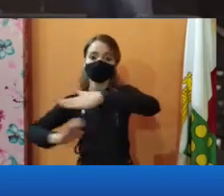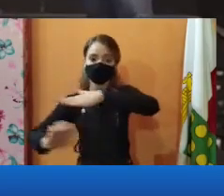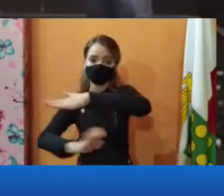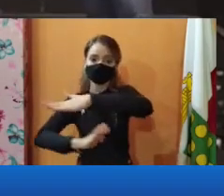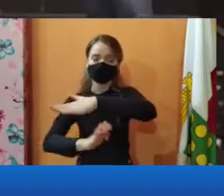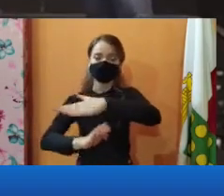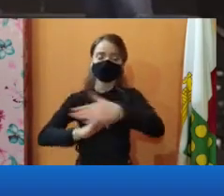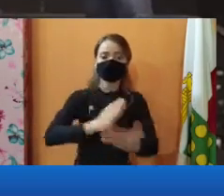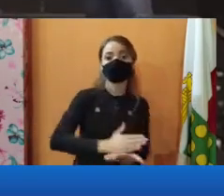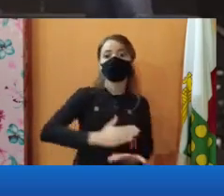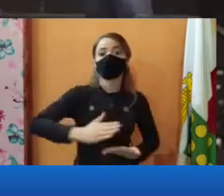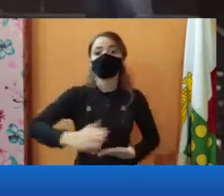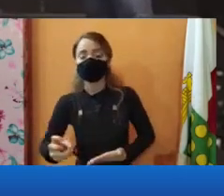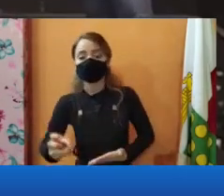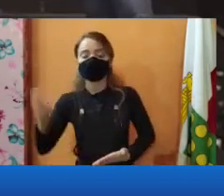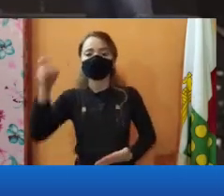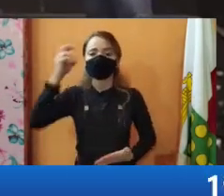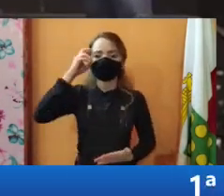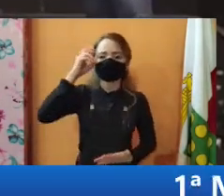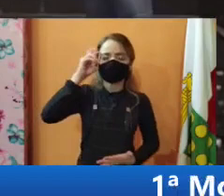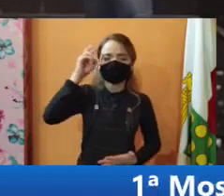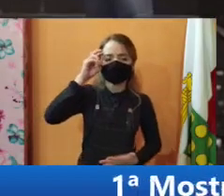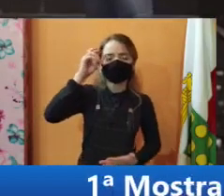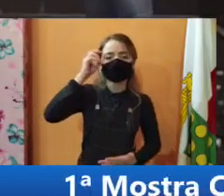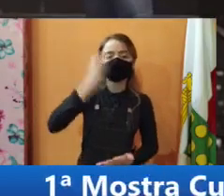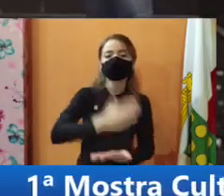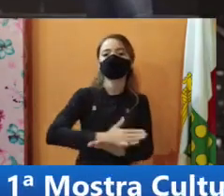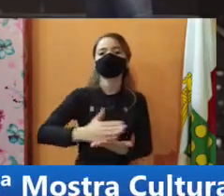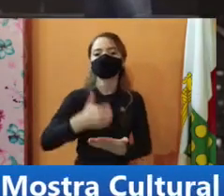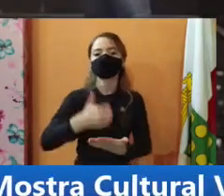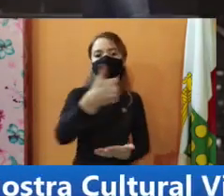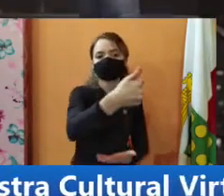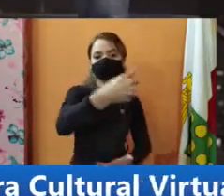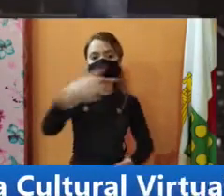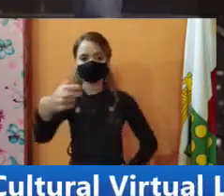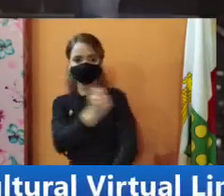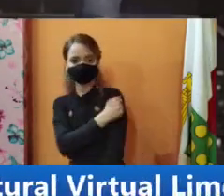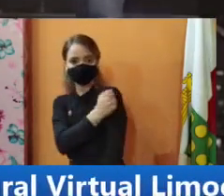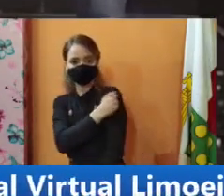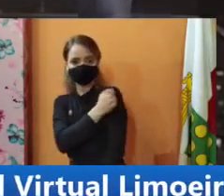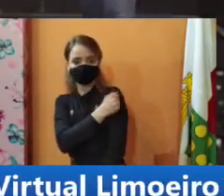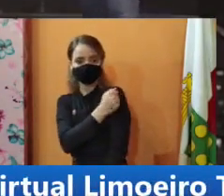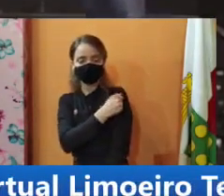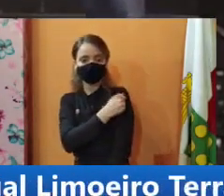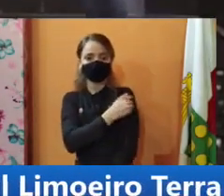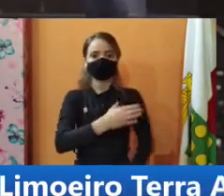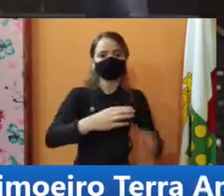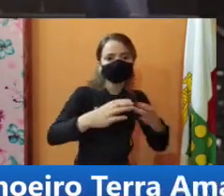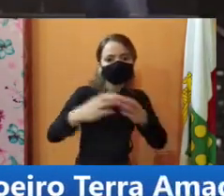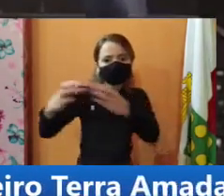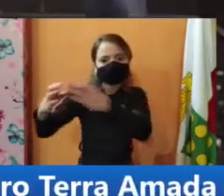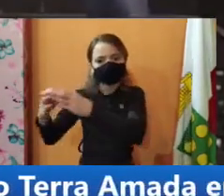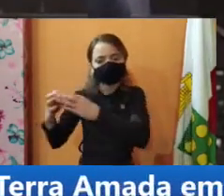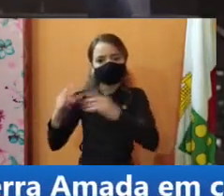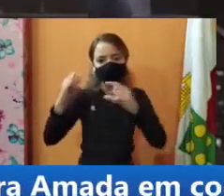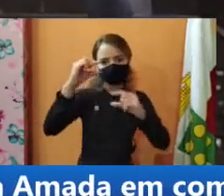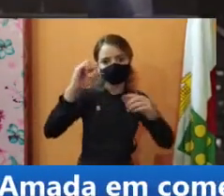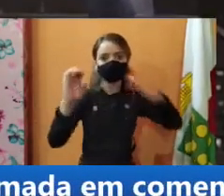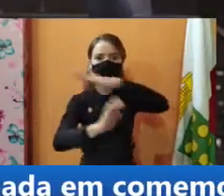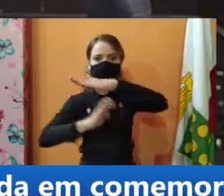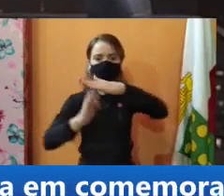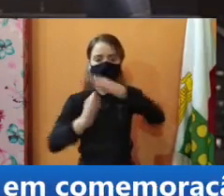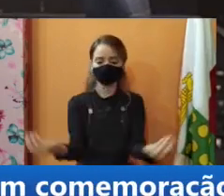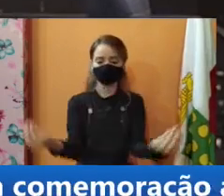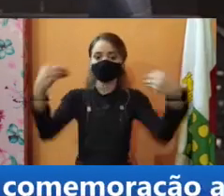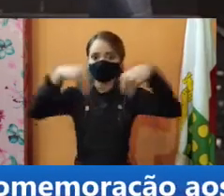quinta-feira a gente começa um trabalho de mentoria com 12 alunas, e com 12 micro pequenos negócios sendo implantados dentro da nossa